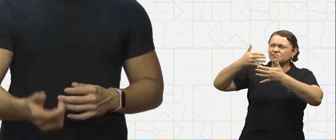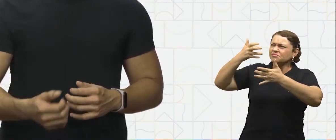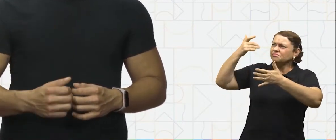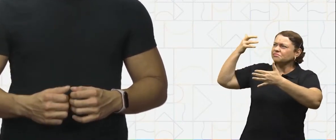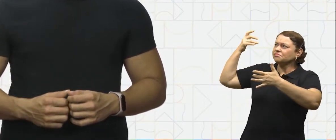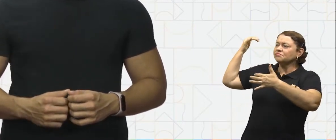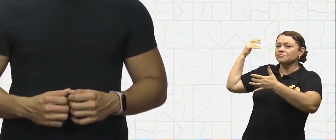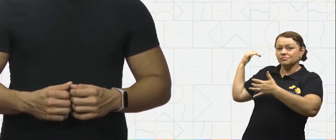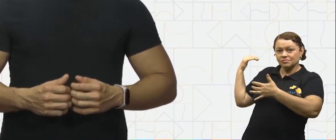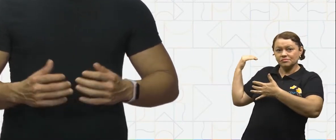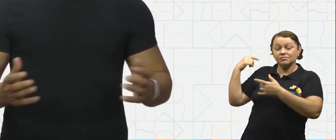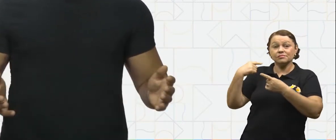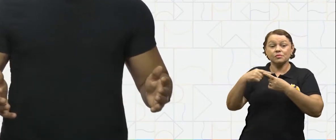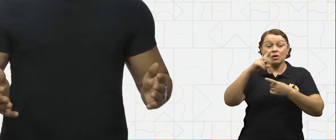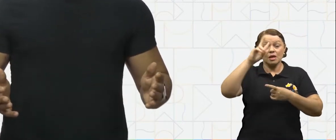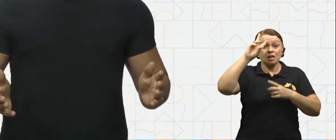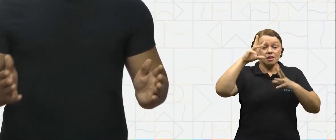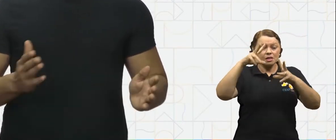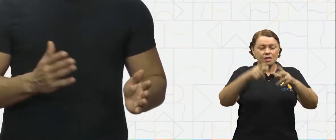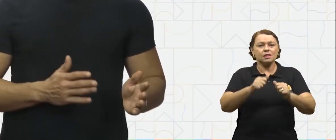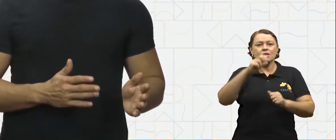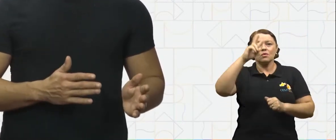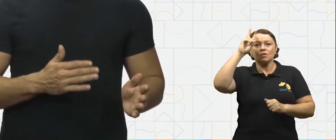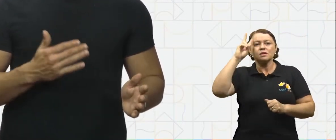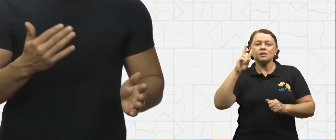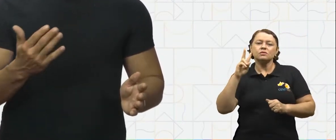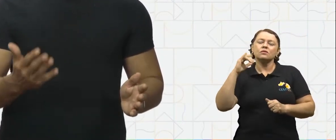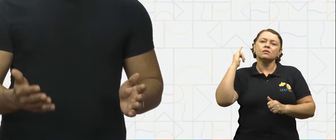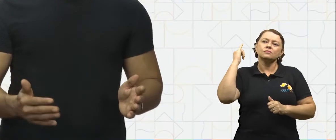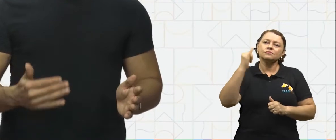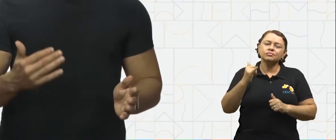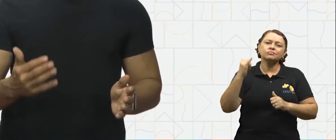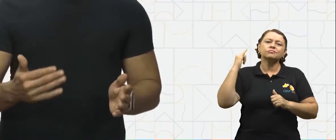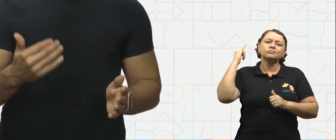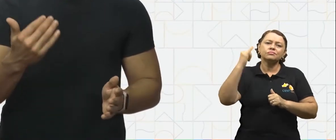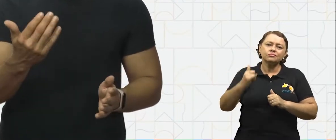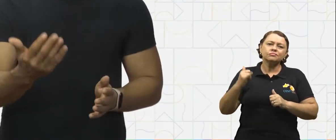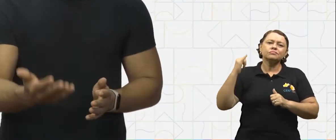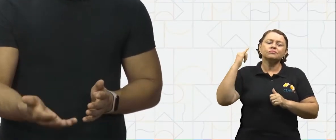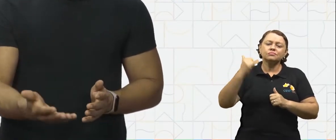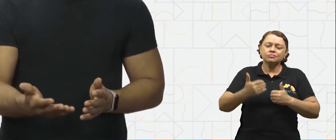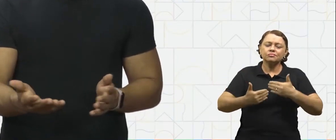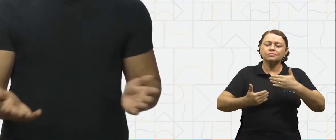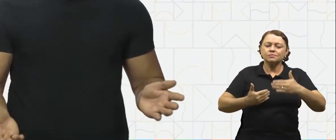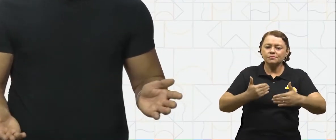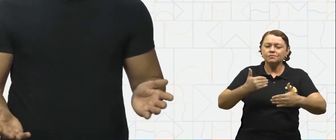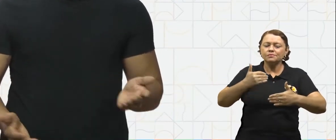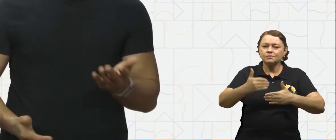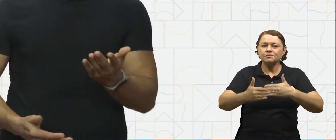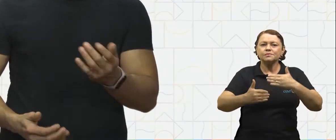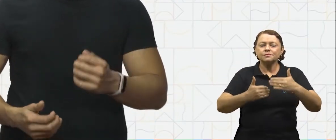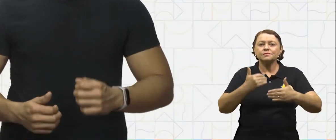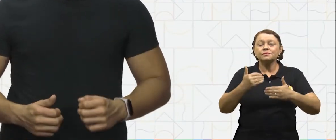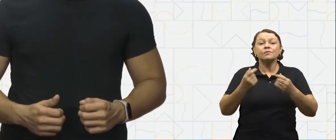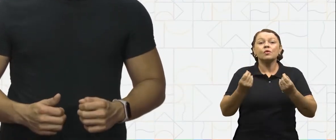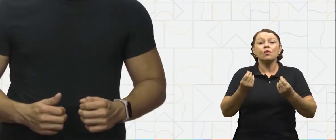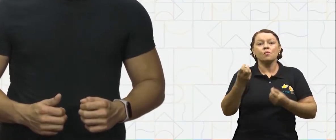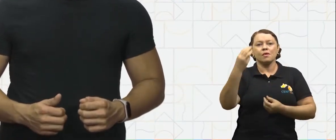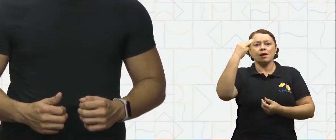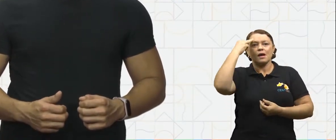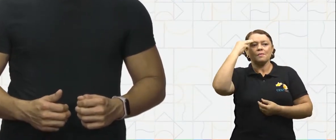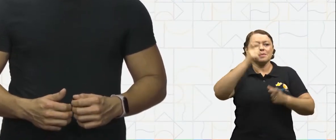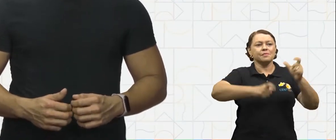tempo bem distante. Essas histórias, elas acabam sendo recontadas e vão sobrevivendo graças à memória do